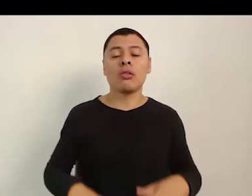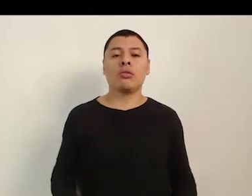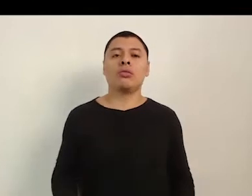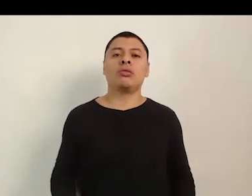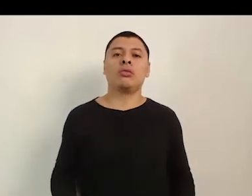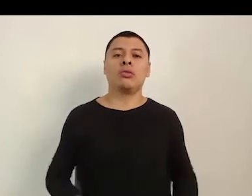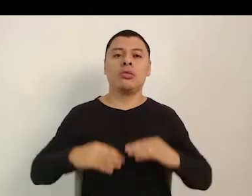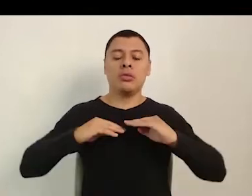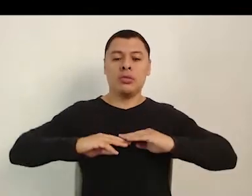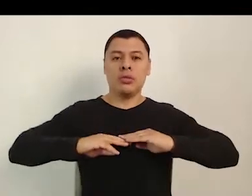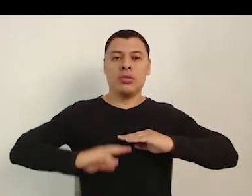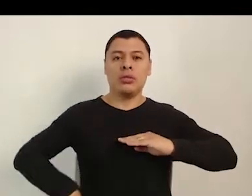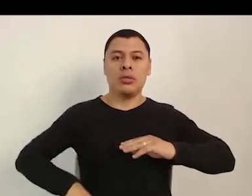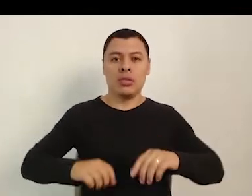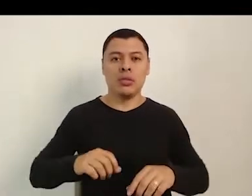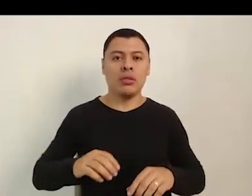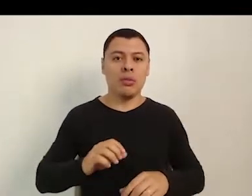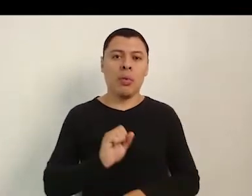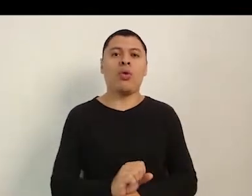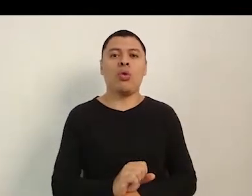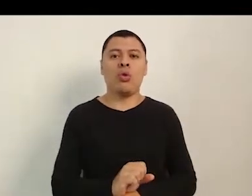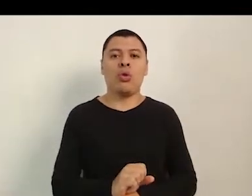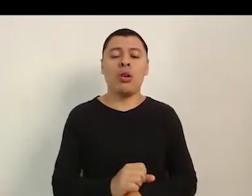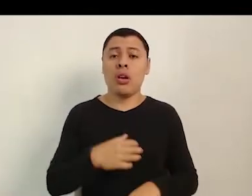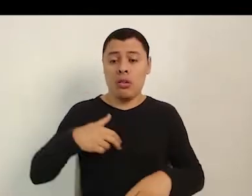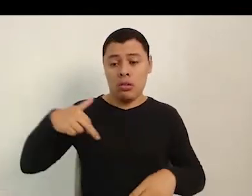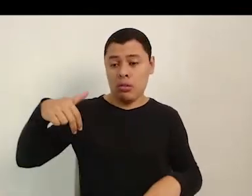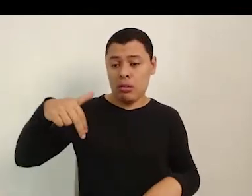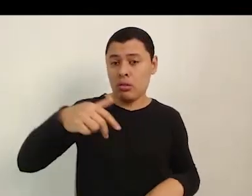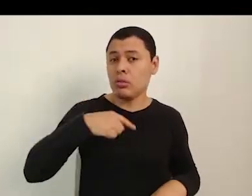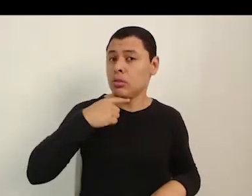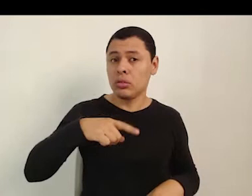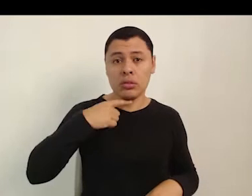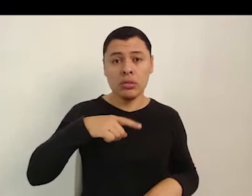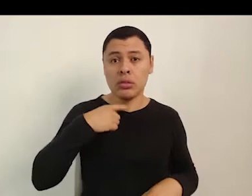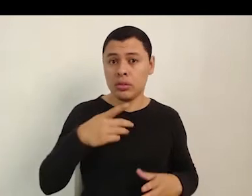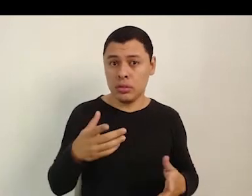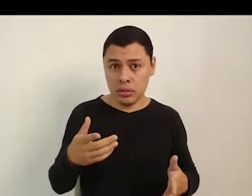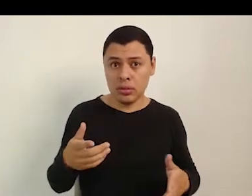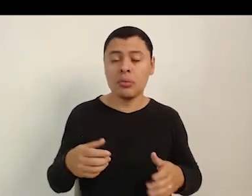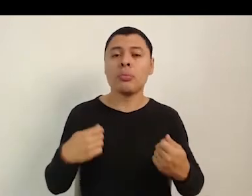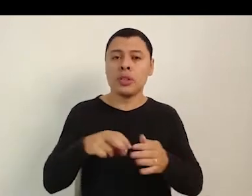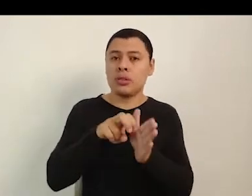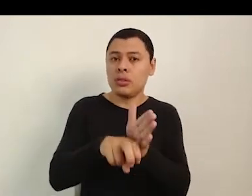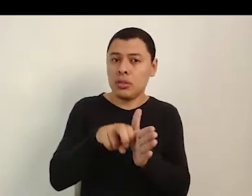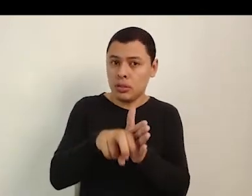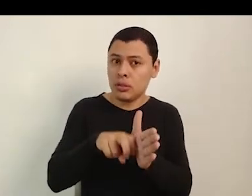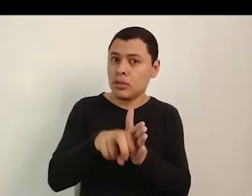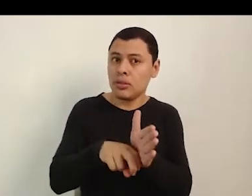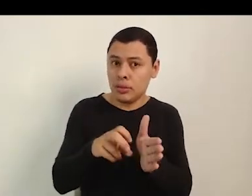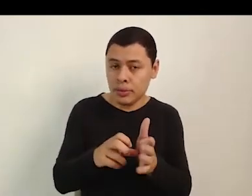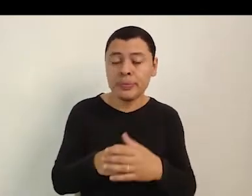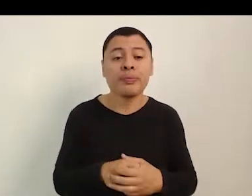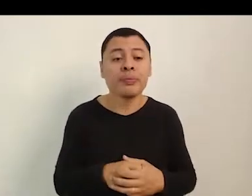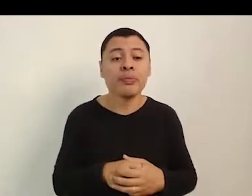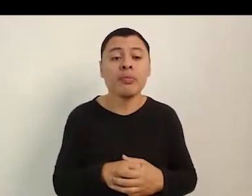Por quê? Porque supre a necessidade dela de caminhar e se deslocar de um ponto até outro com facilidade. Uma